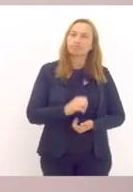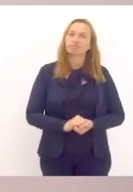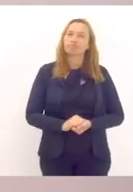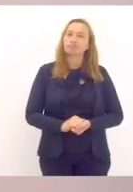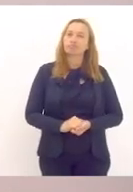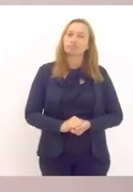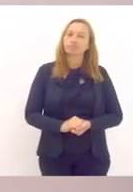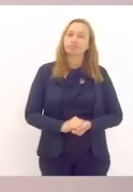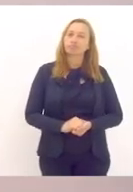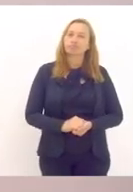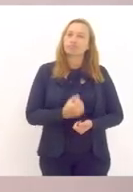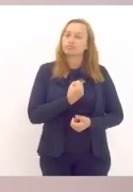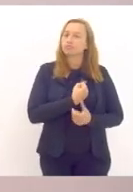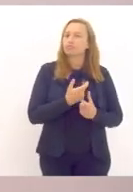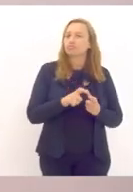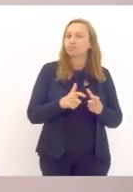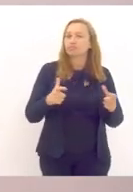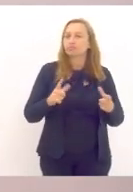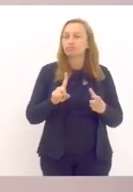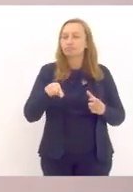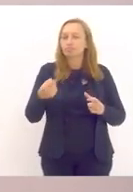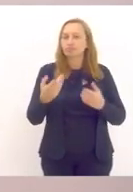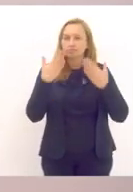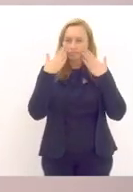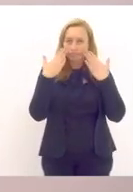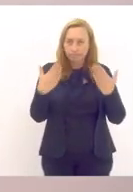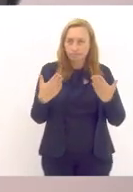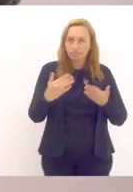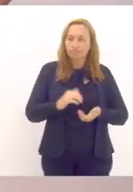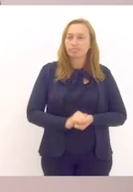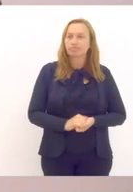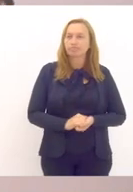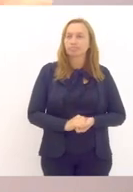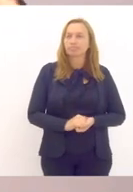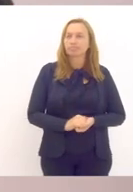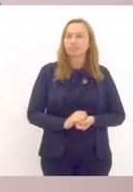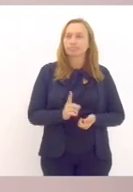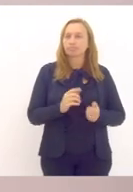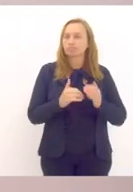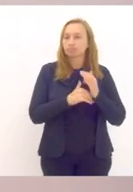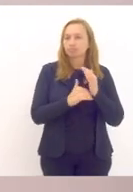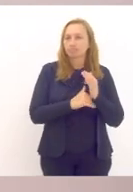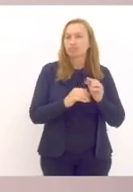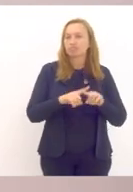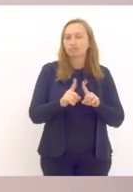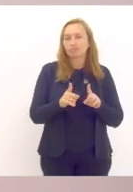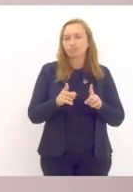A gente tem um número que a gente vai apresentar no COSUD, como não é nenhum número secreto, eu adianto para os senhores.